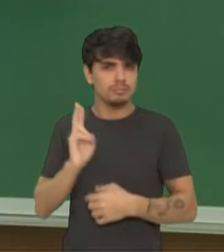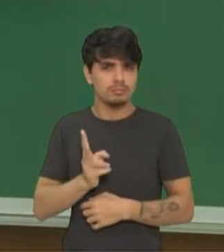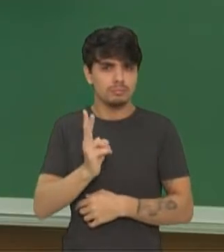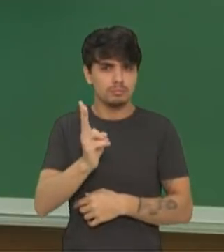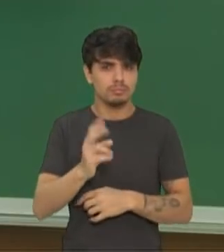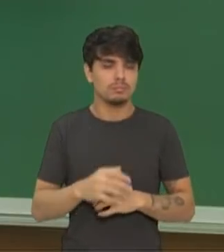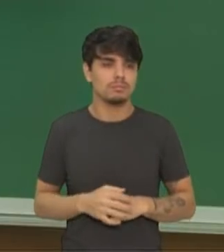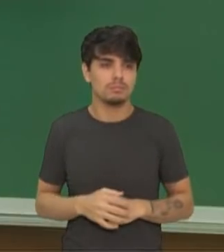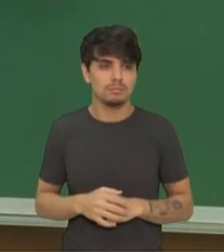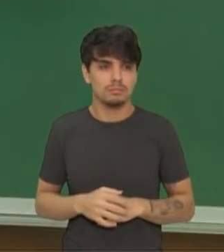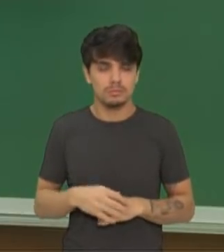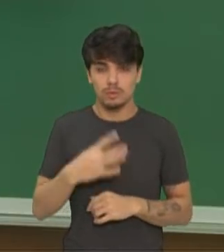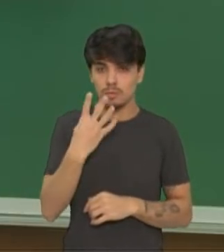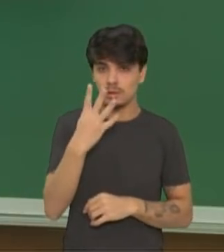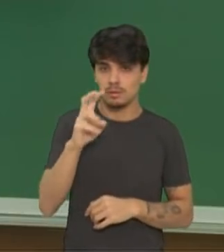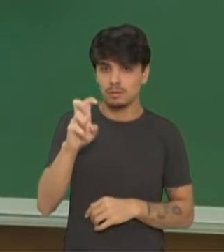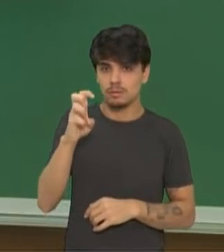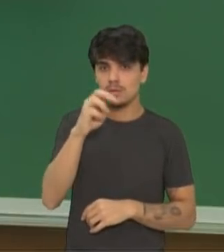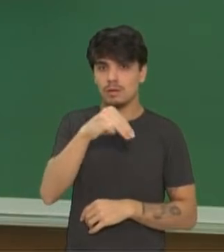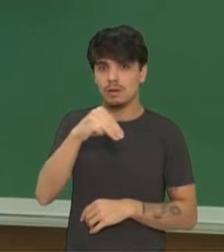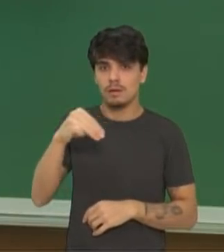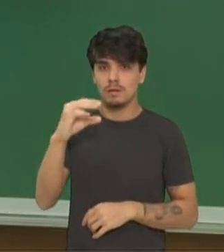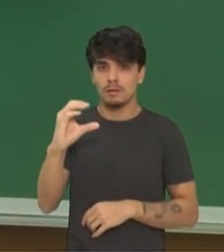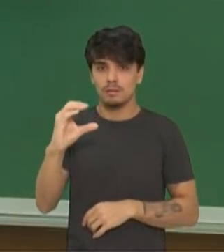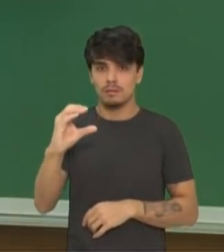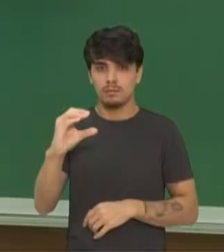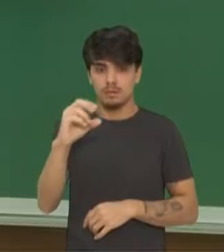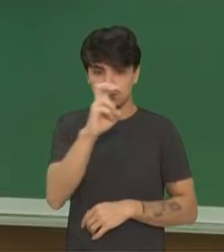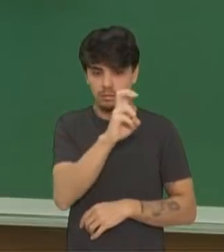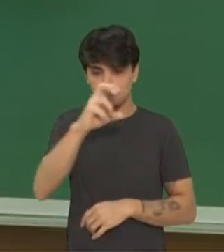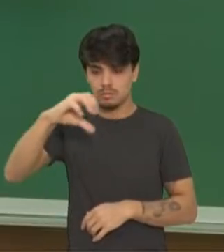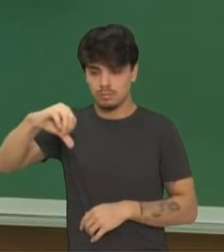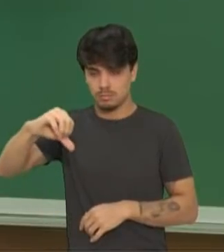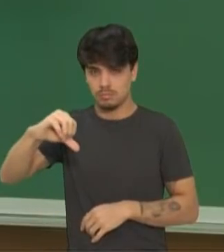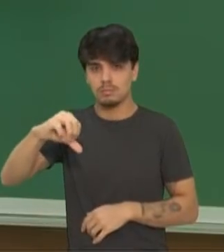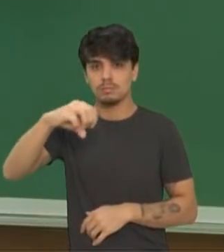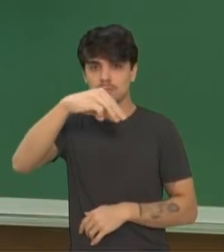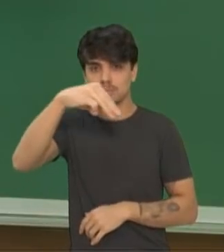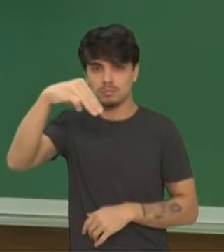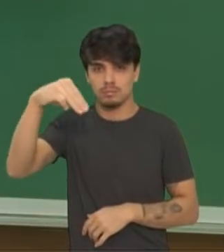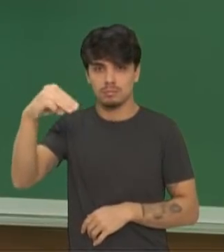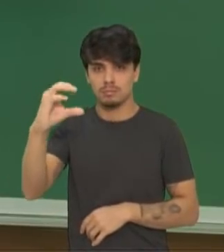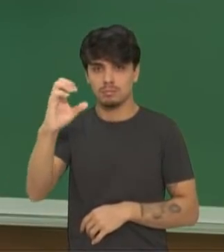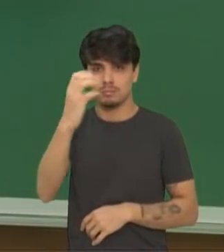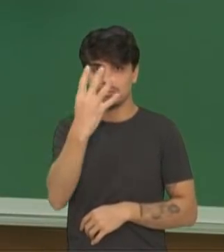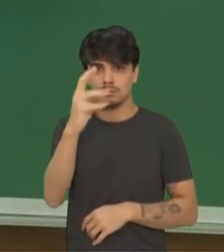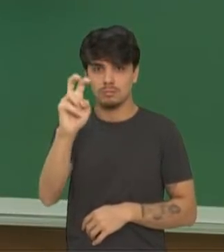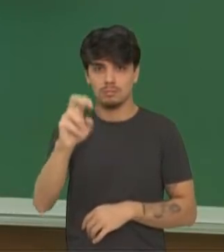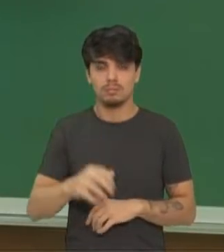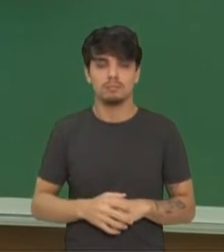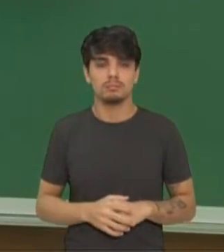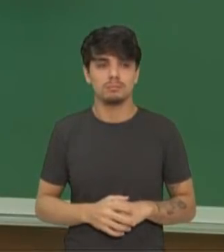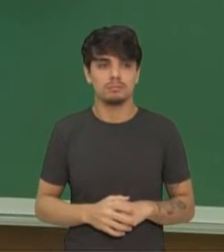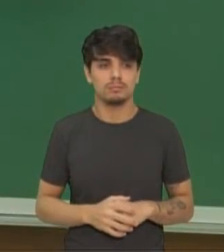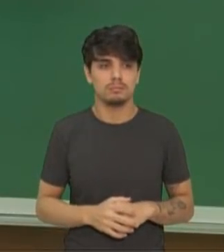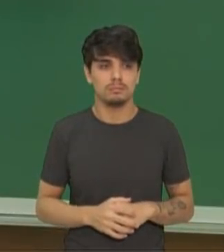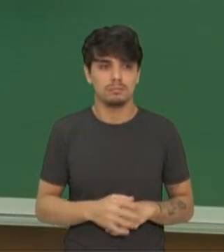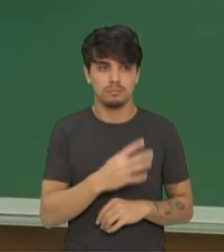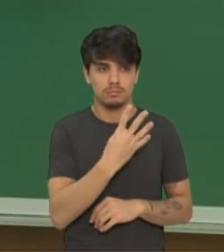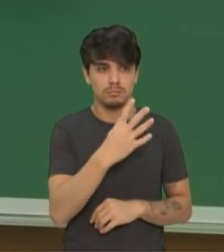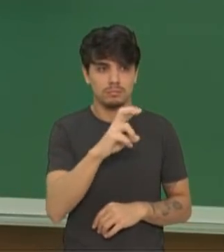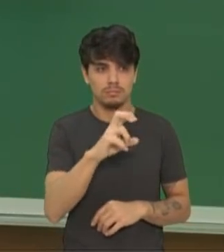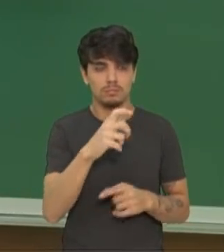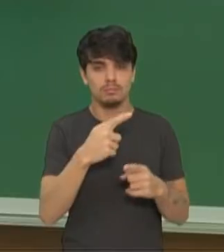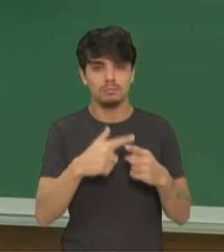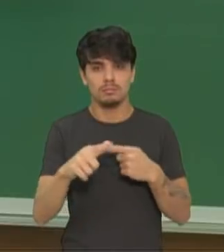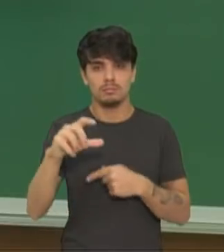o nosso mínimo múltiplo comum entre 5 e 9. Né? 45 divididos por 5